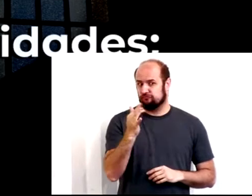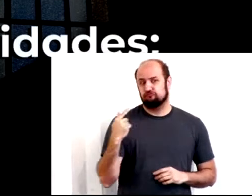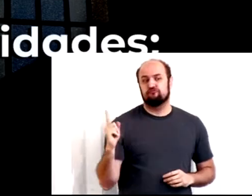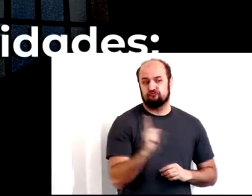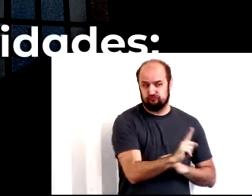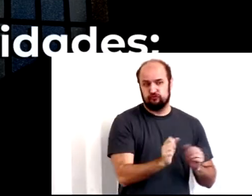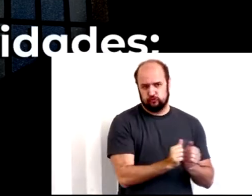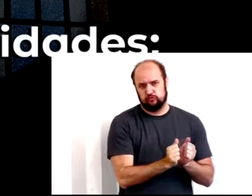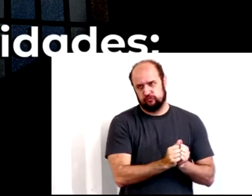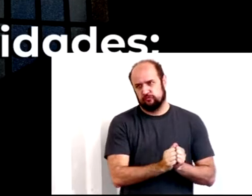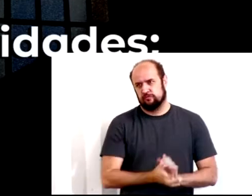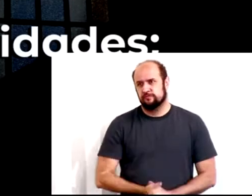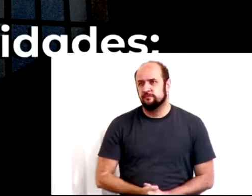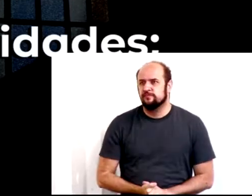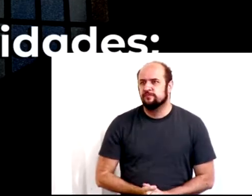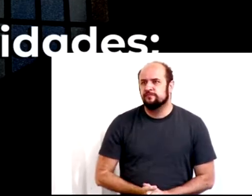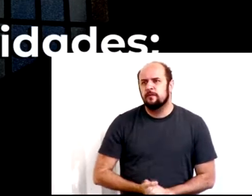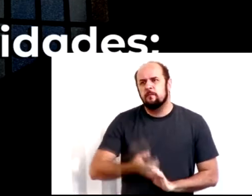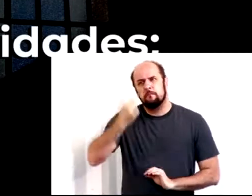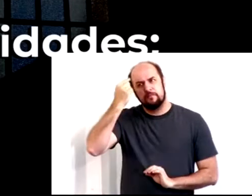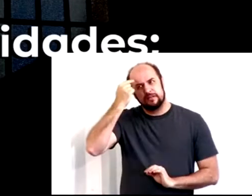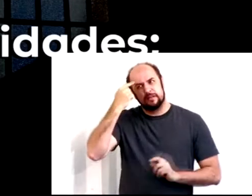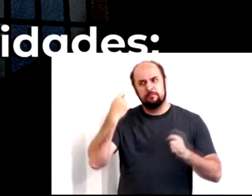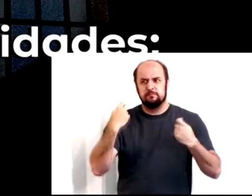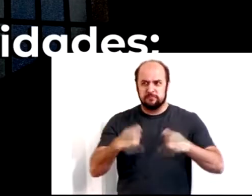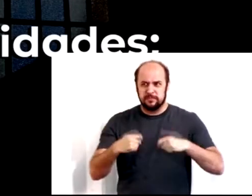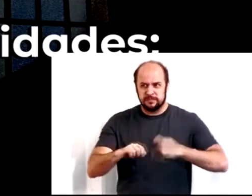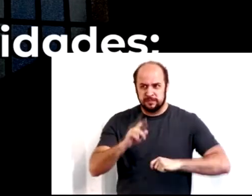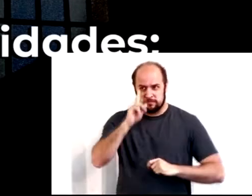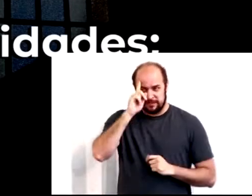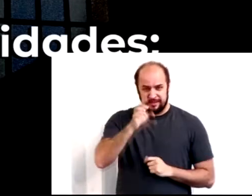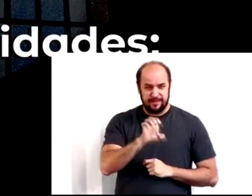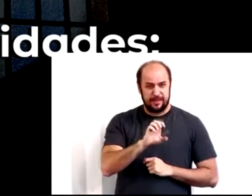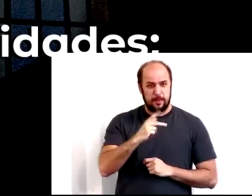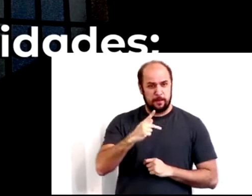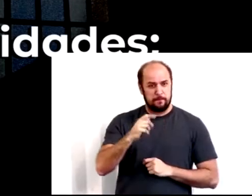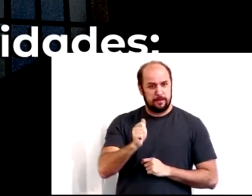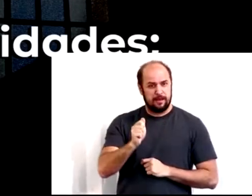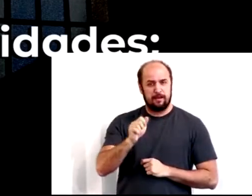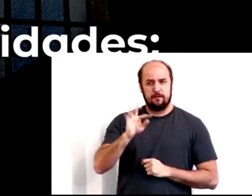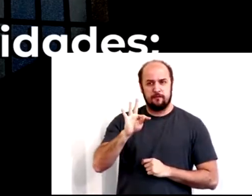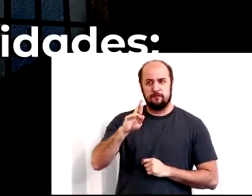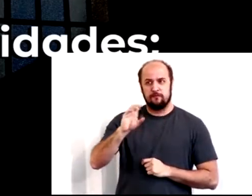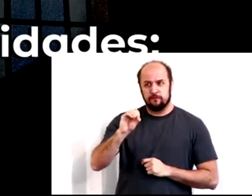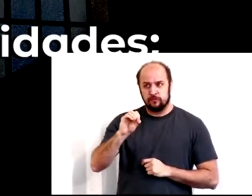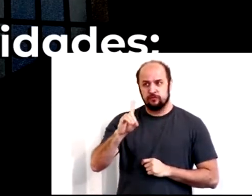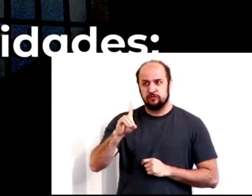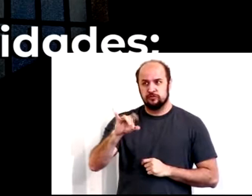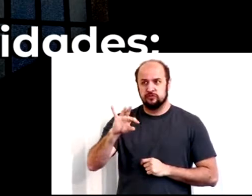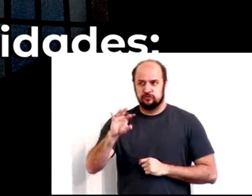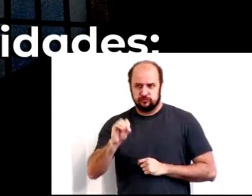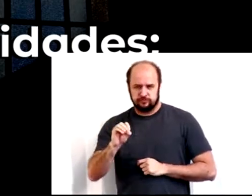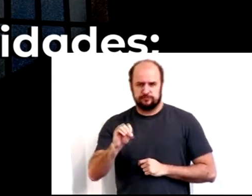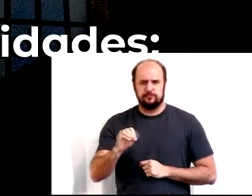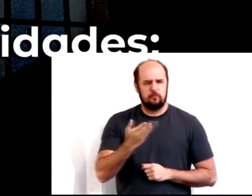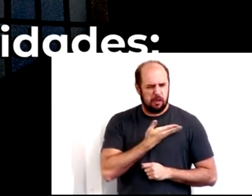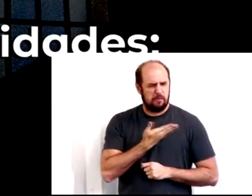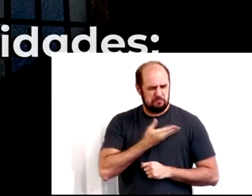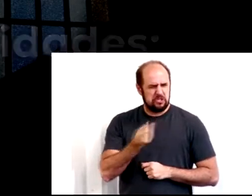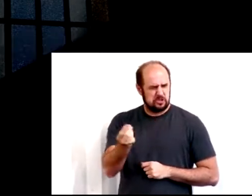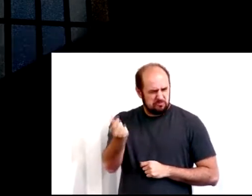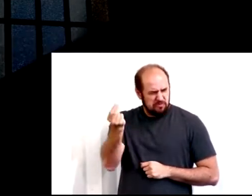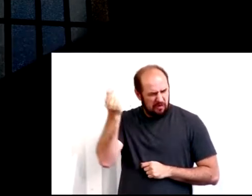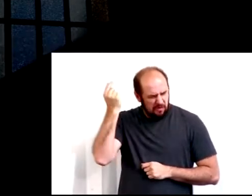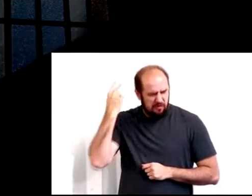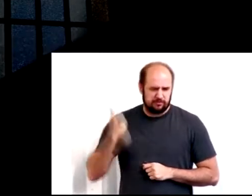irei. Julguei, todavia, necessário mandar até vós Epafrodito, por um lado, meu irmão, cooperador e companheiro de